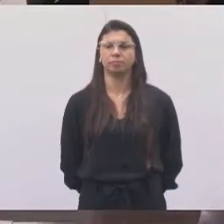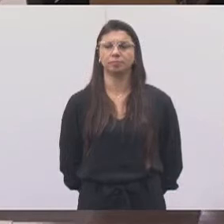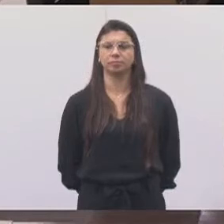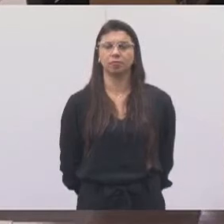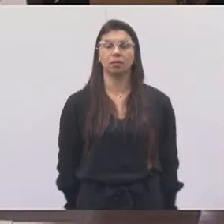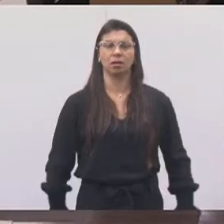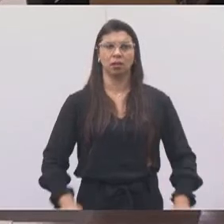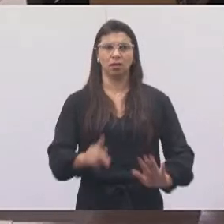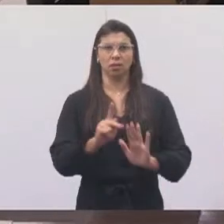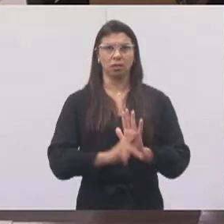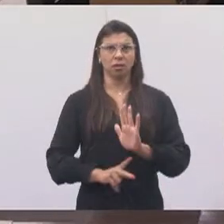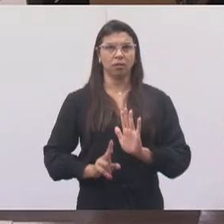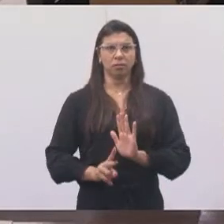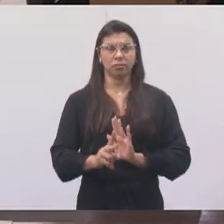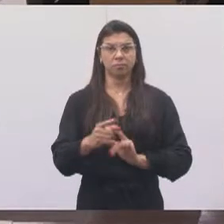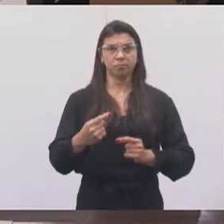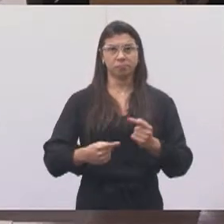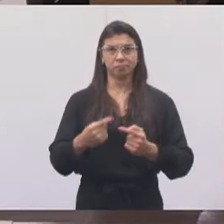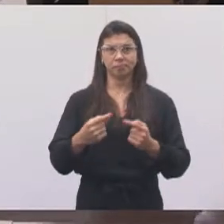O projeto continua em discussão.